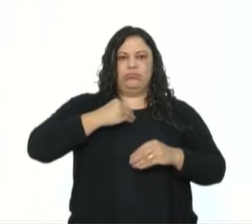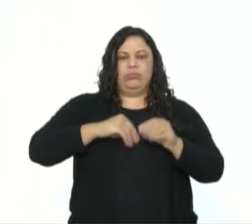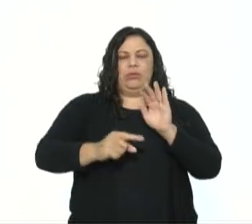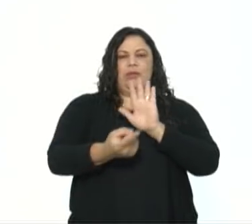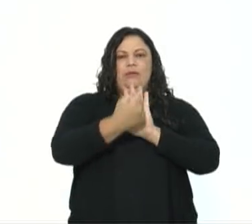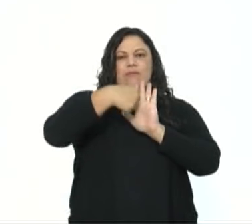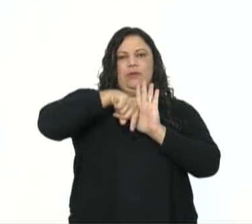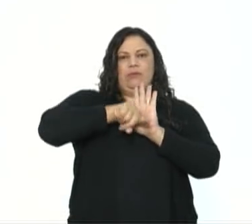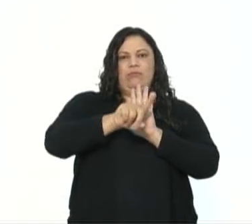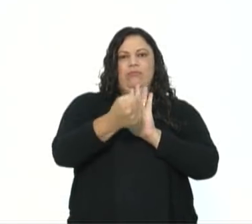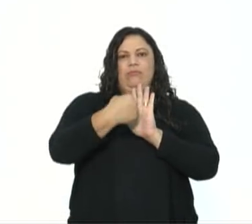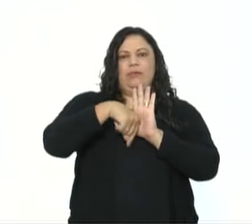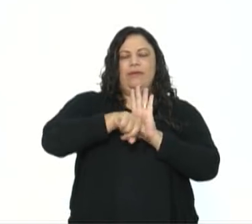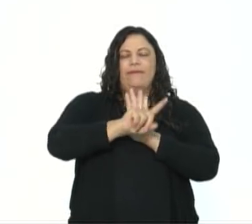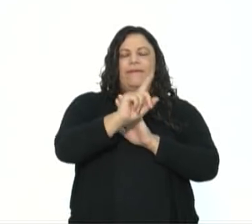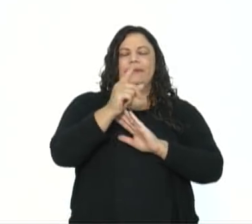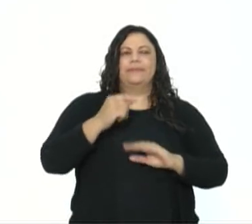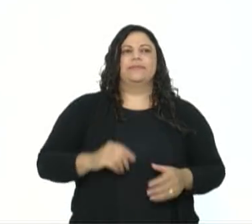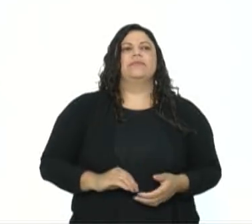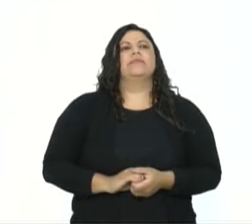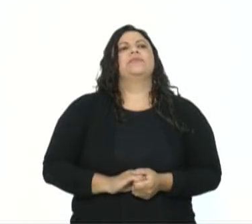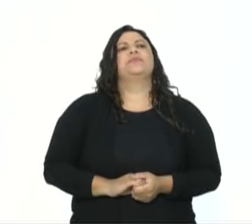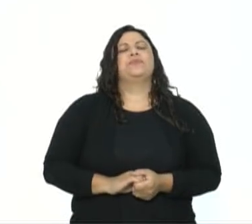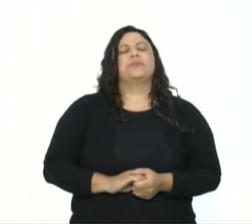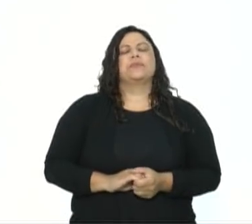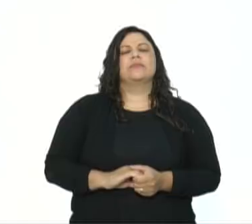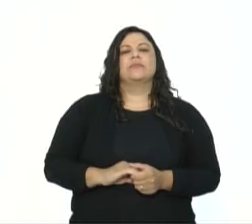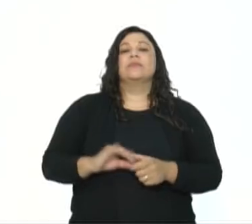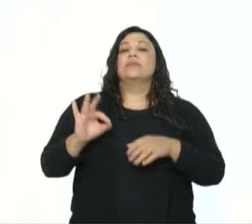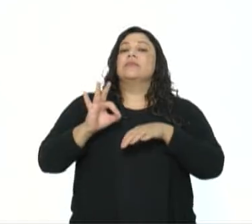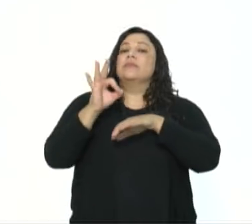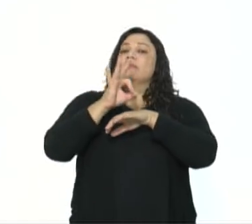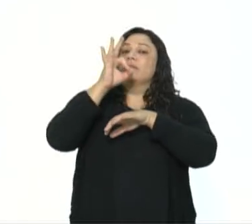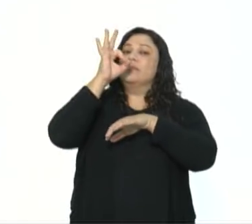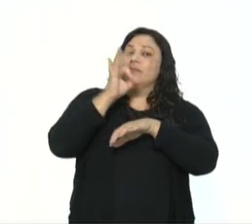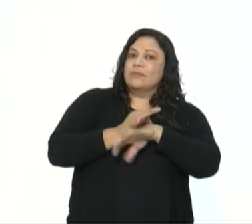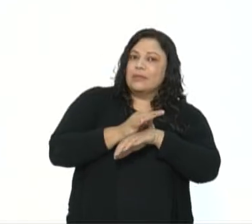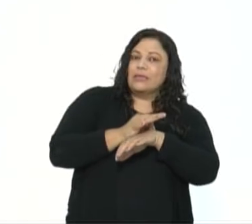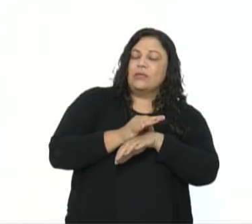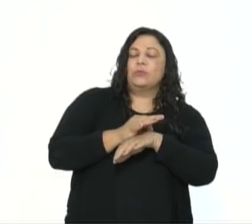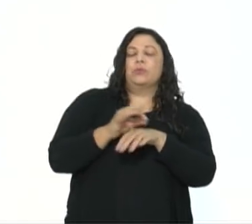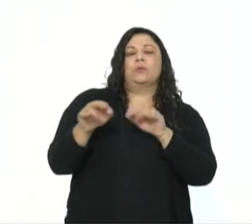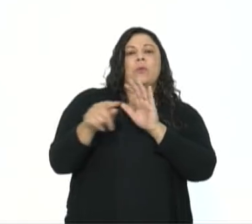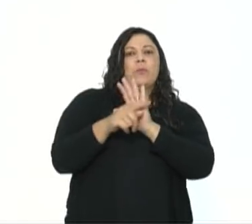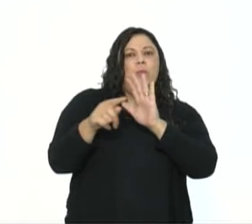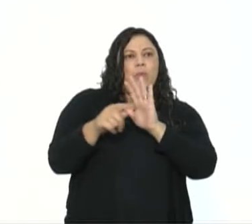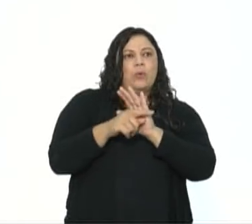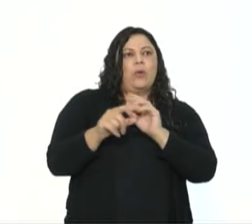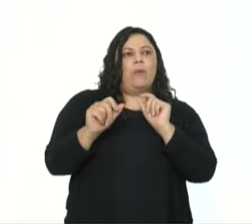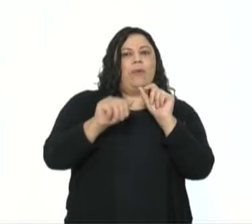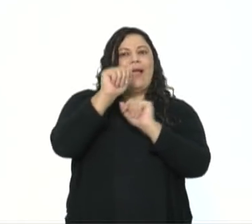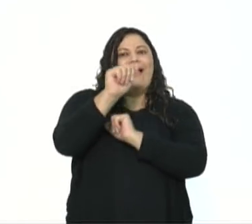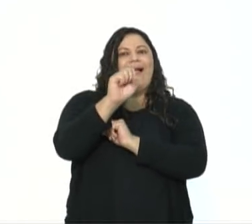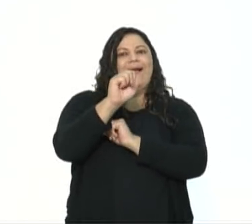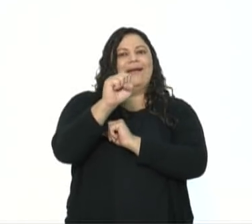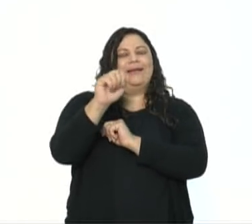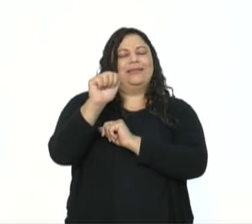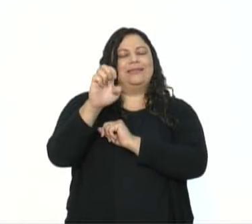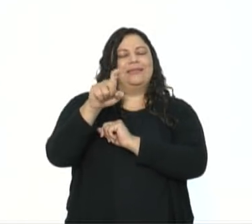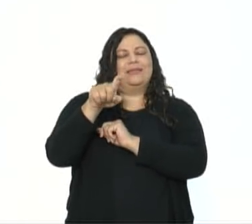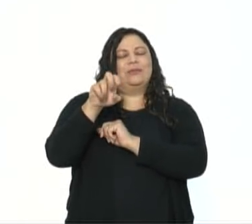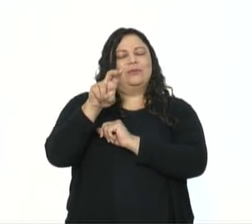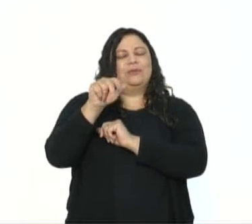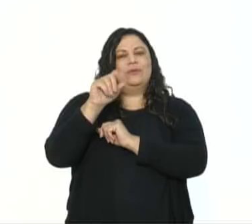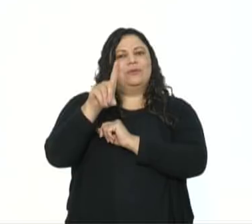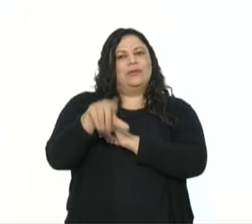Hospedeiros, intermediário, mosquito. Por que intermediário? No mosquito, reprodução assexuada. Definitivo no homem, porque no